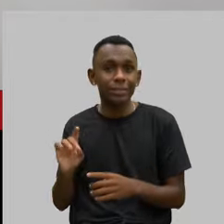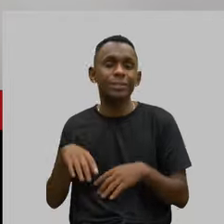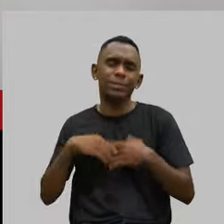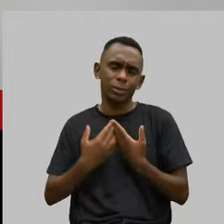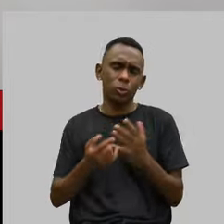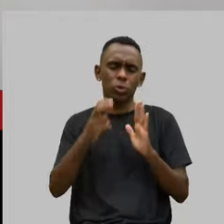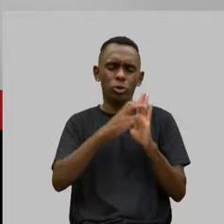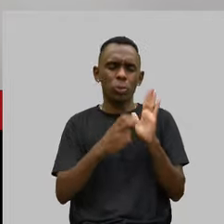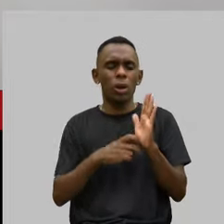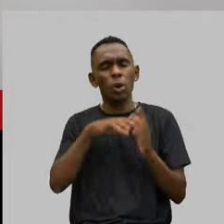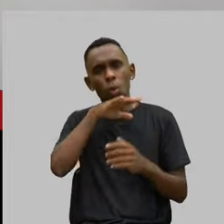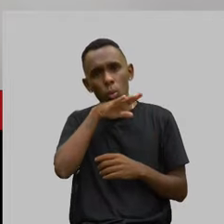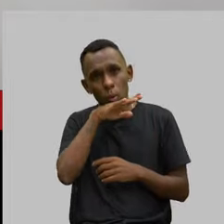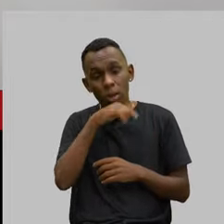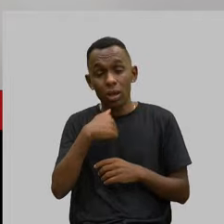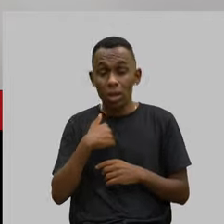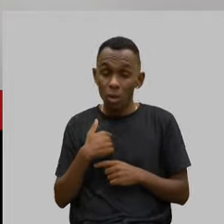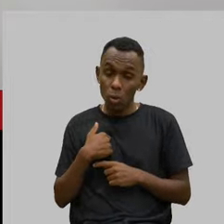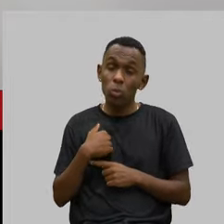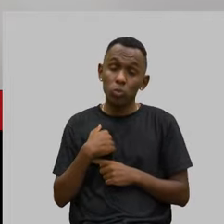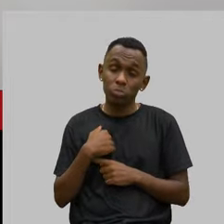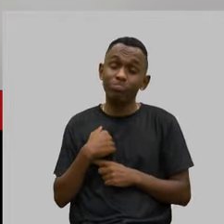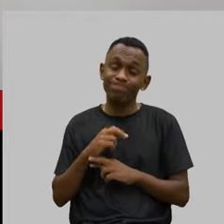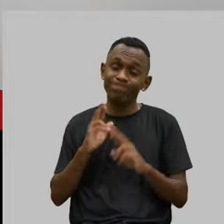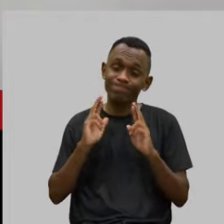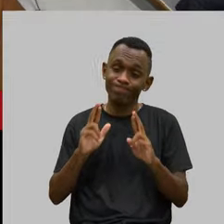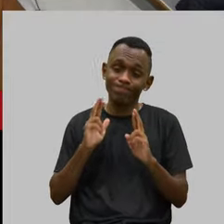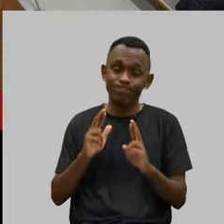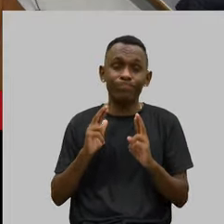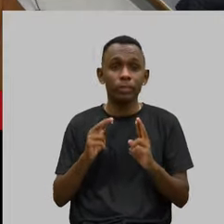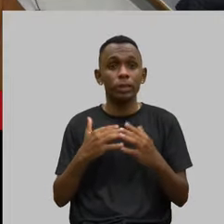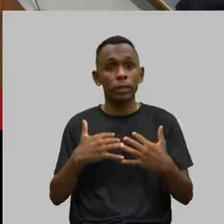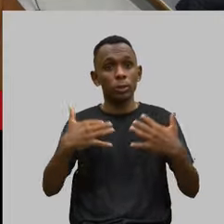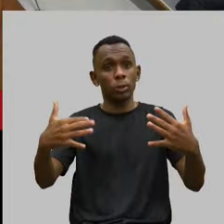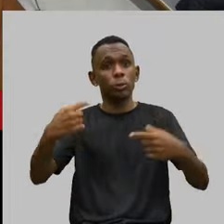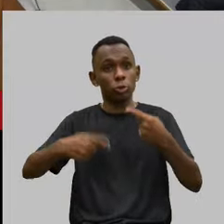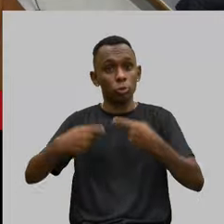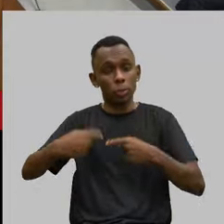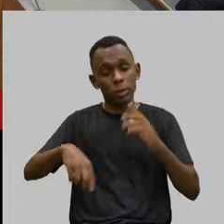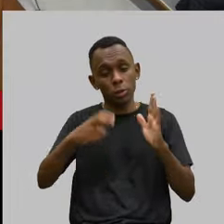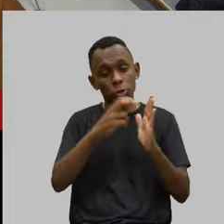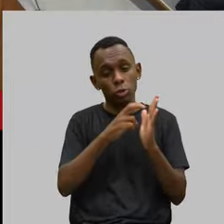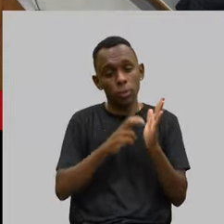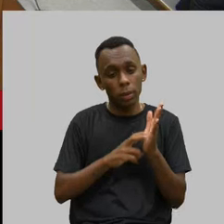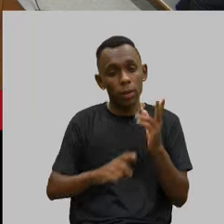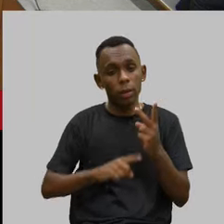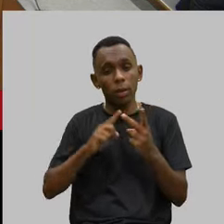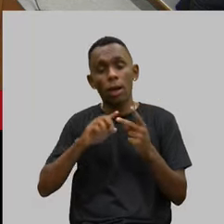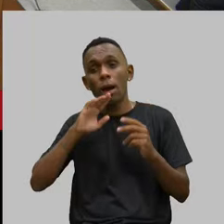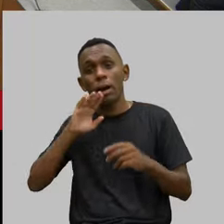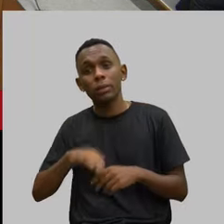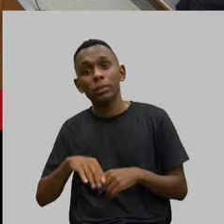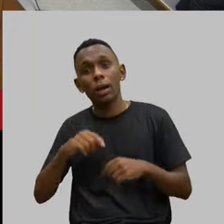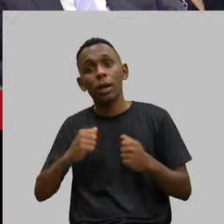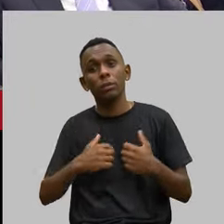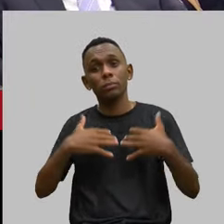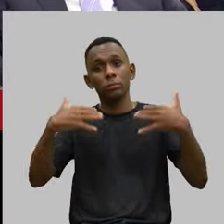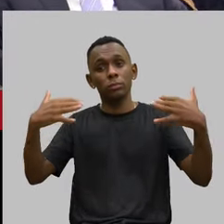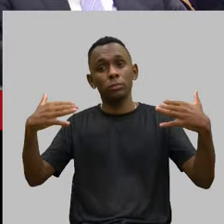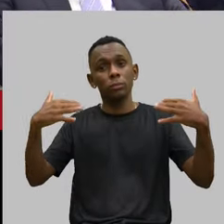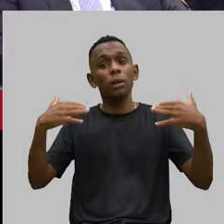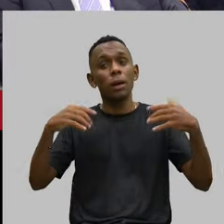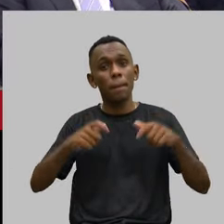ruim eu esperava que esse essa audiência Tanto de manhã quanto à tarde fosse no auditório z l em